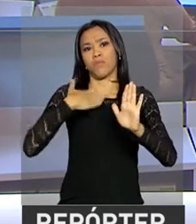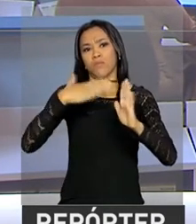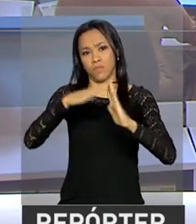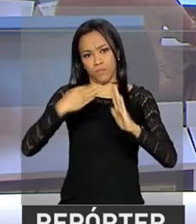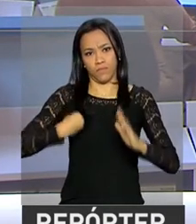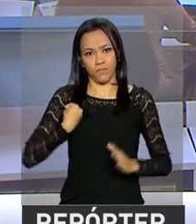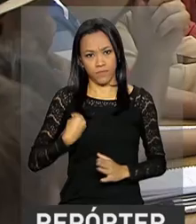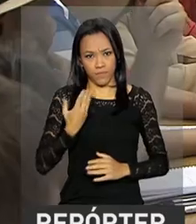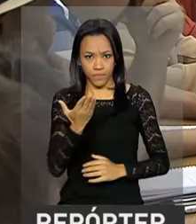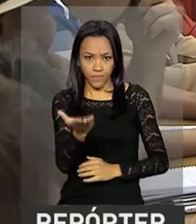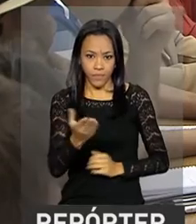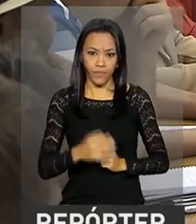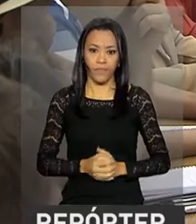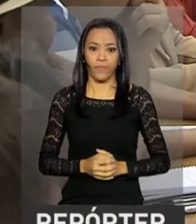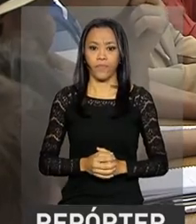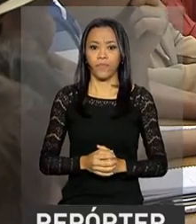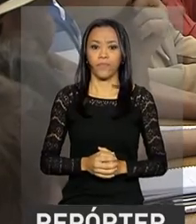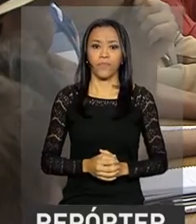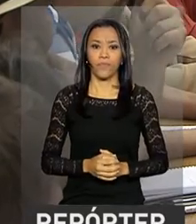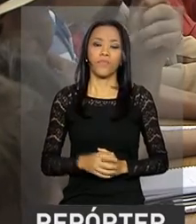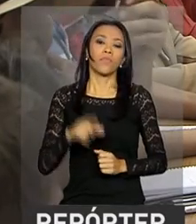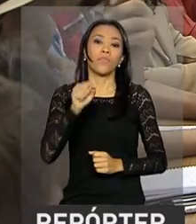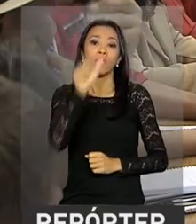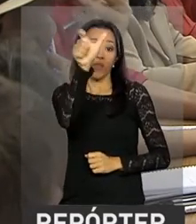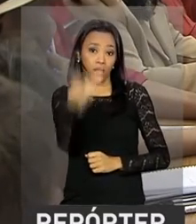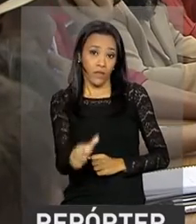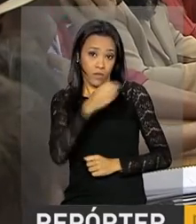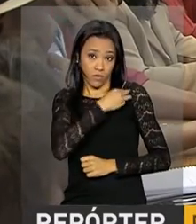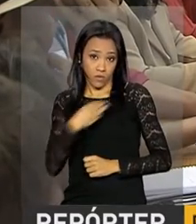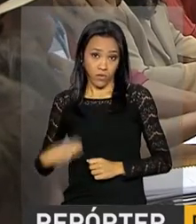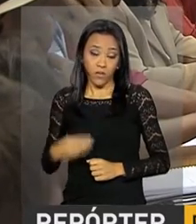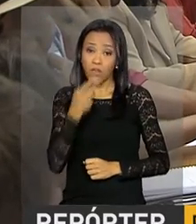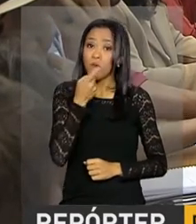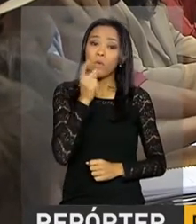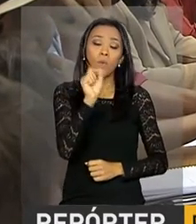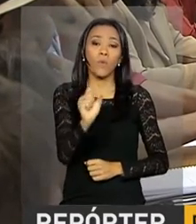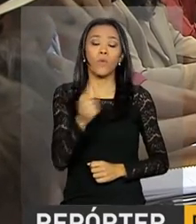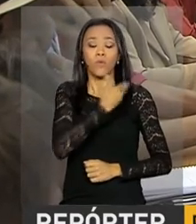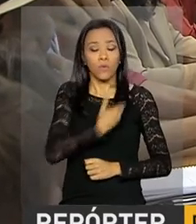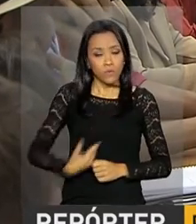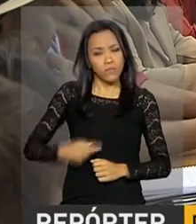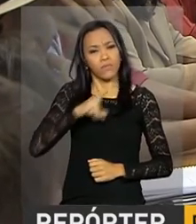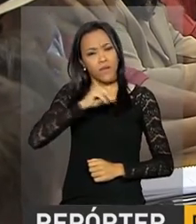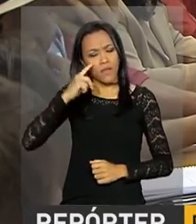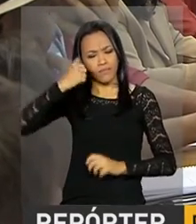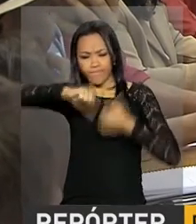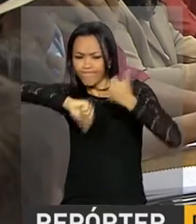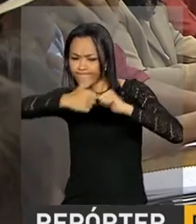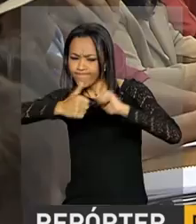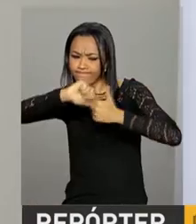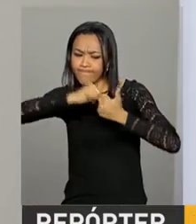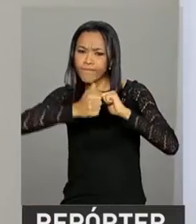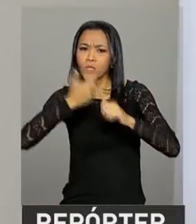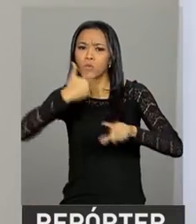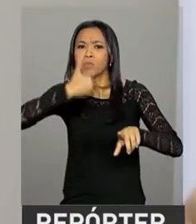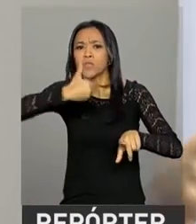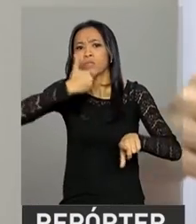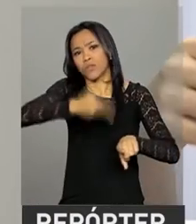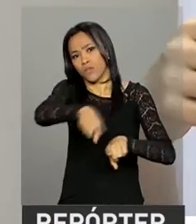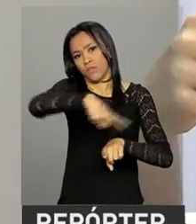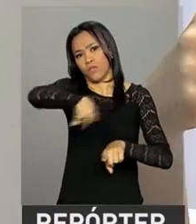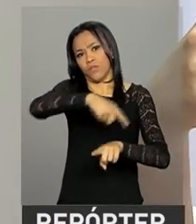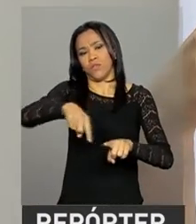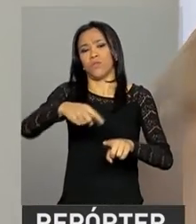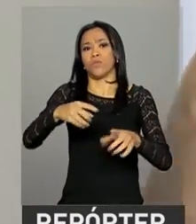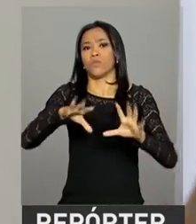vida o ministro afirmou que o governo vai analisar as demandas dos movimentos sociais e reafirmou